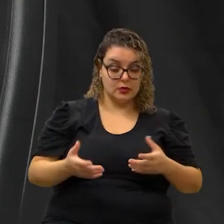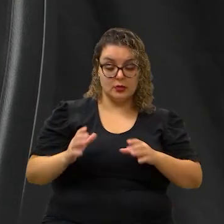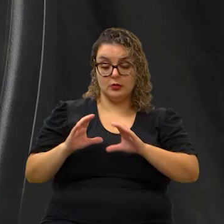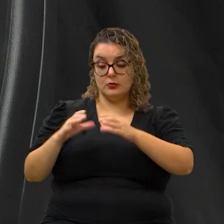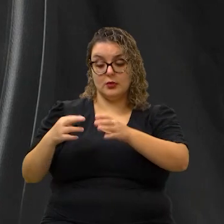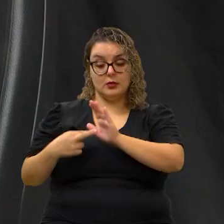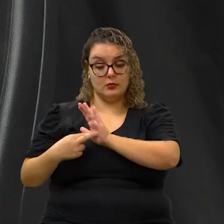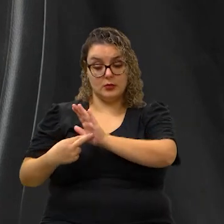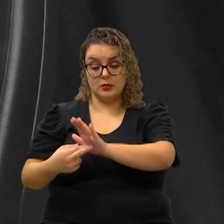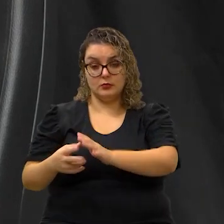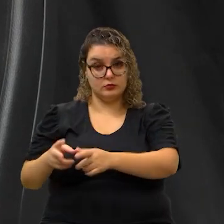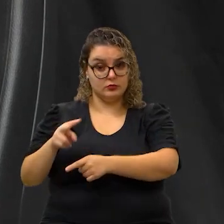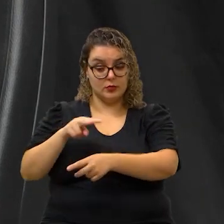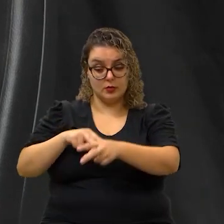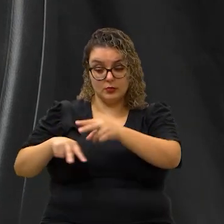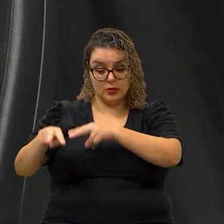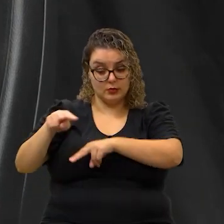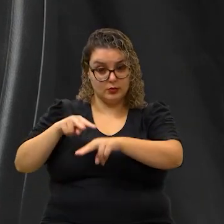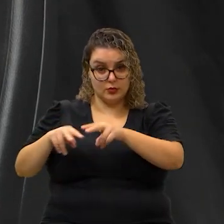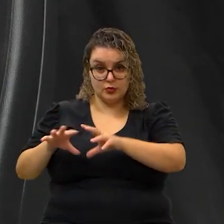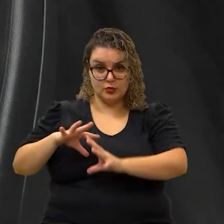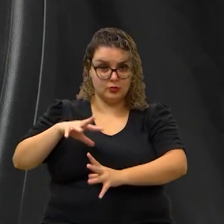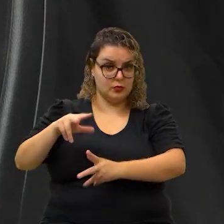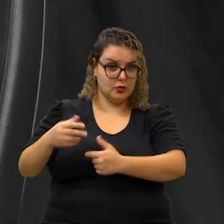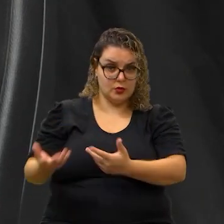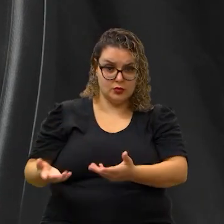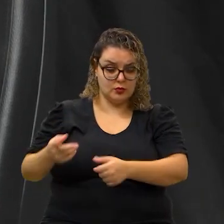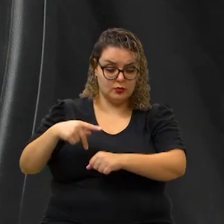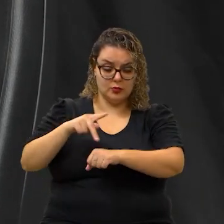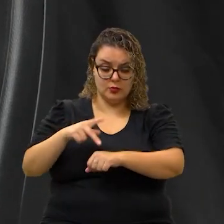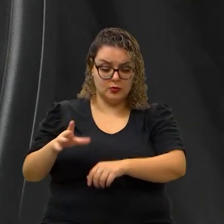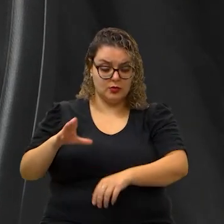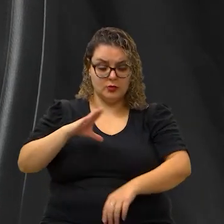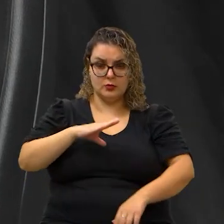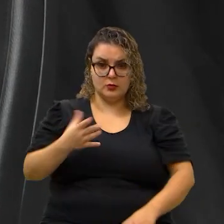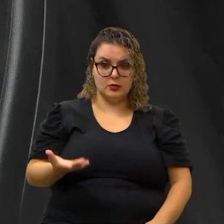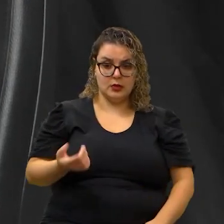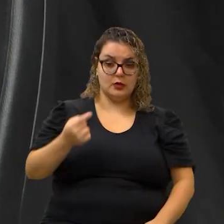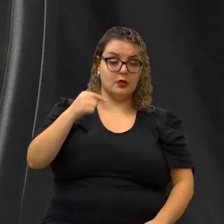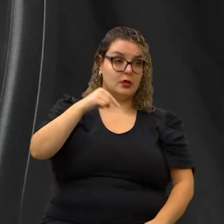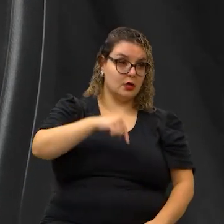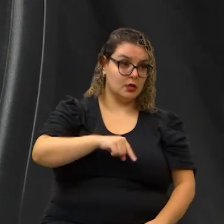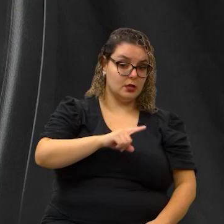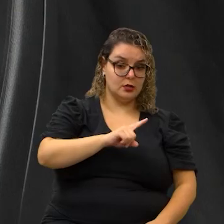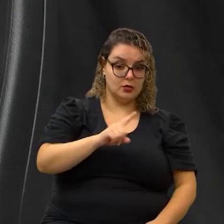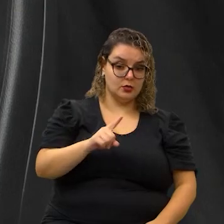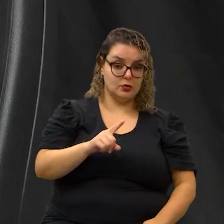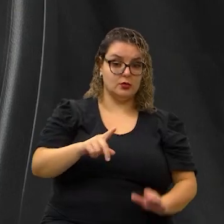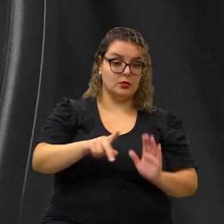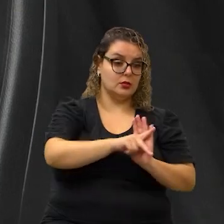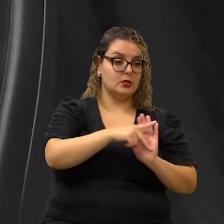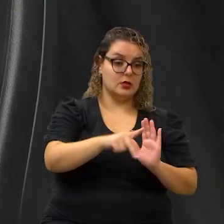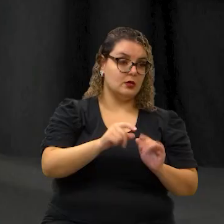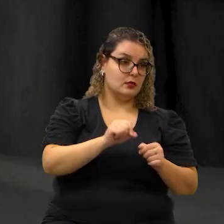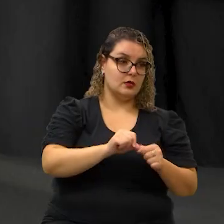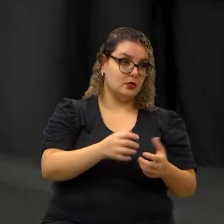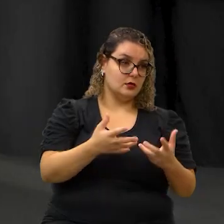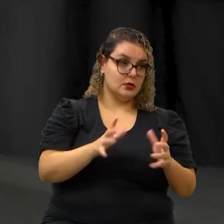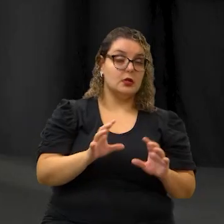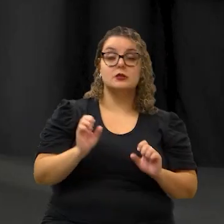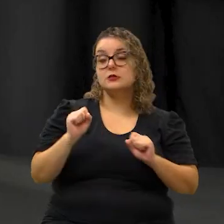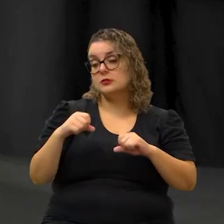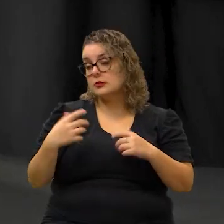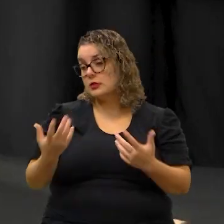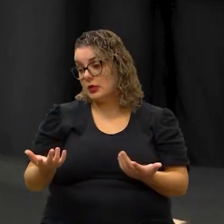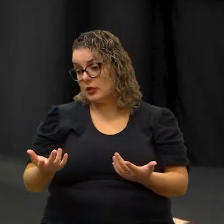pessoas, ele representa uma visão sobre o mundo, sobre o país, sobre a cidade. Aqui não é dele,